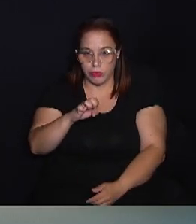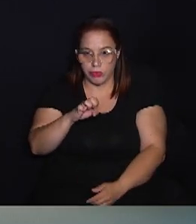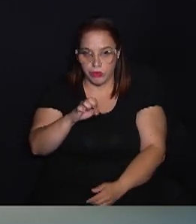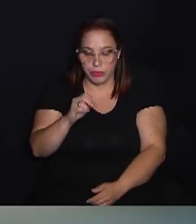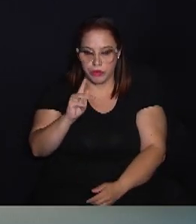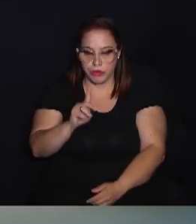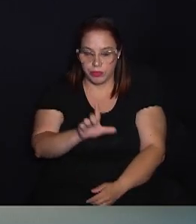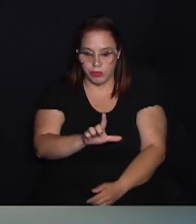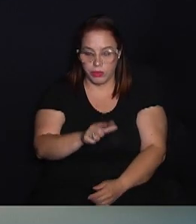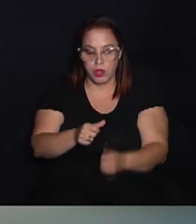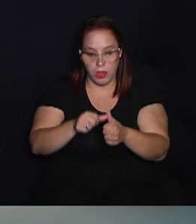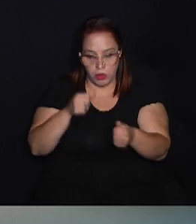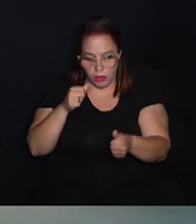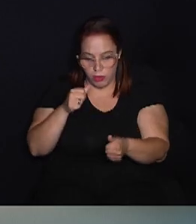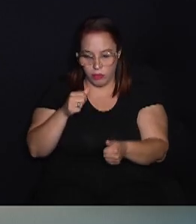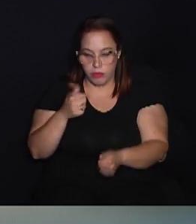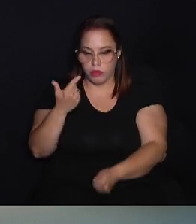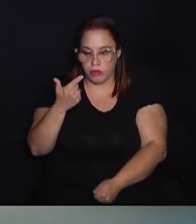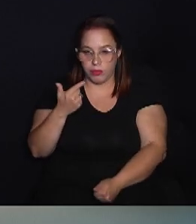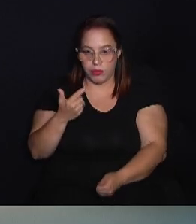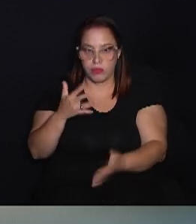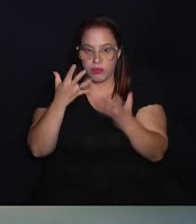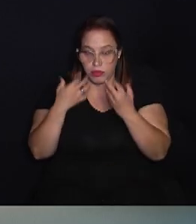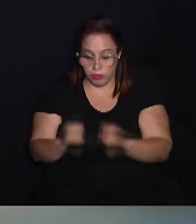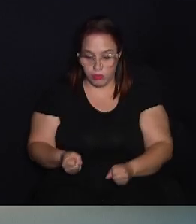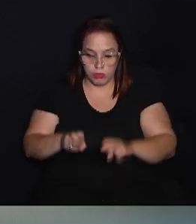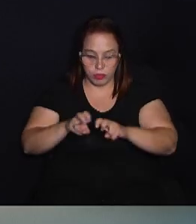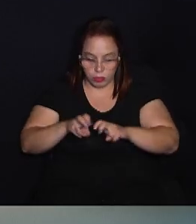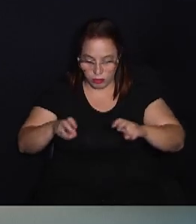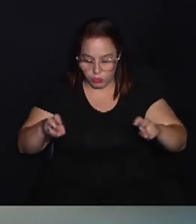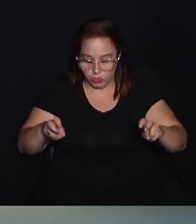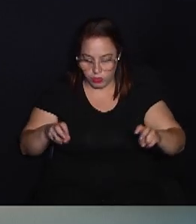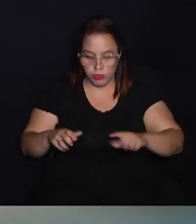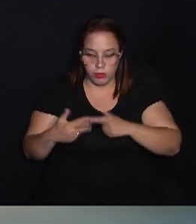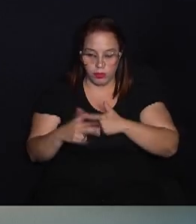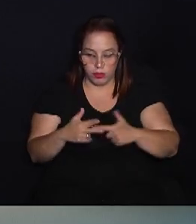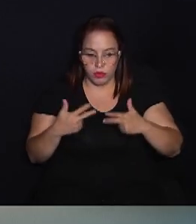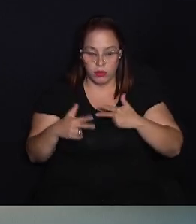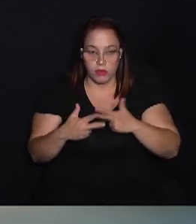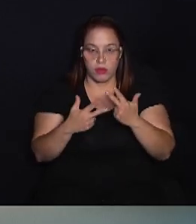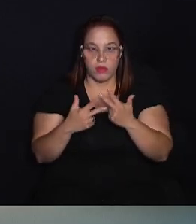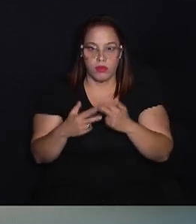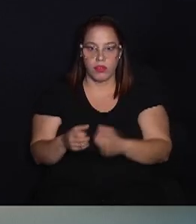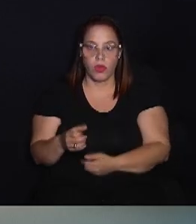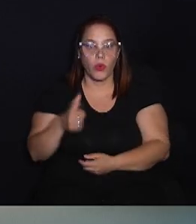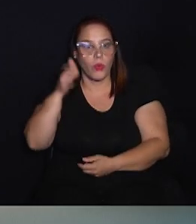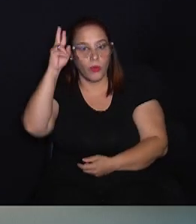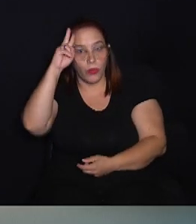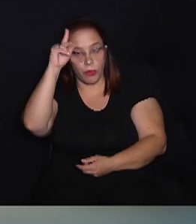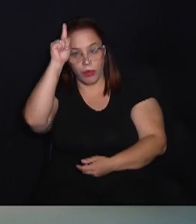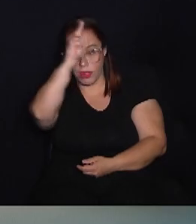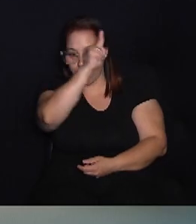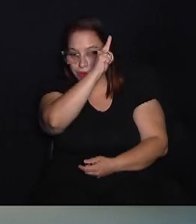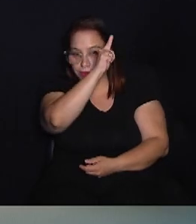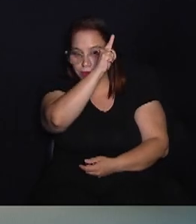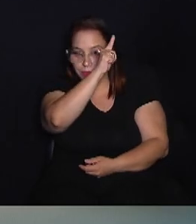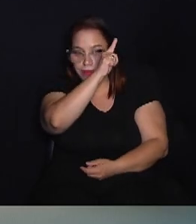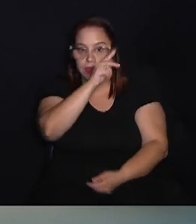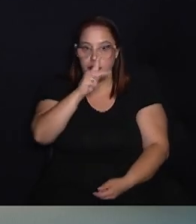o Eduardo Magoga, do Podemos, que também conseguiu a reeleição. Nós tivemos também Fernanda Souto,